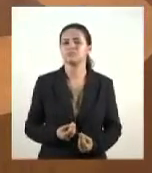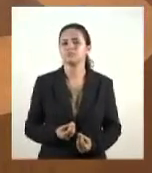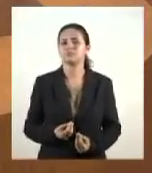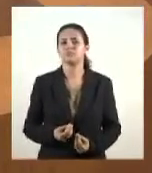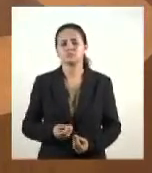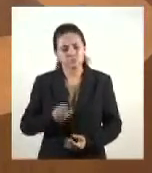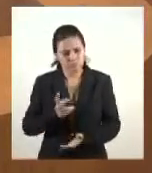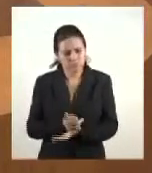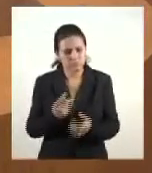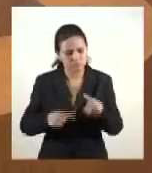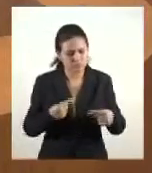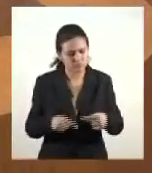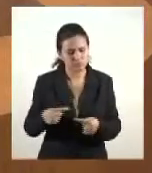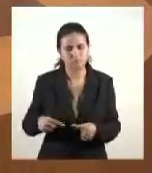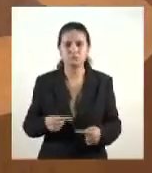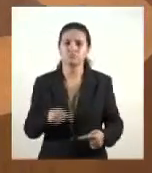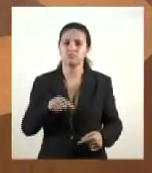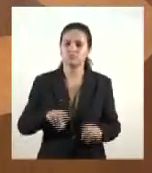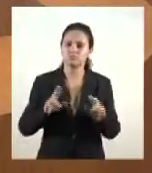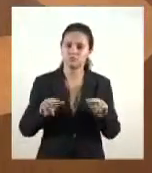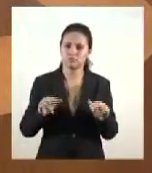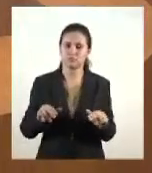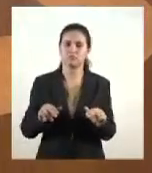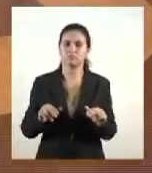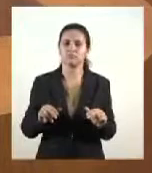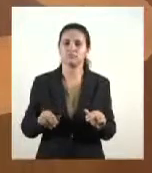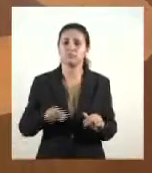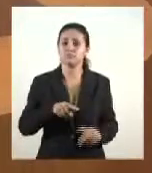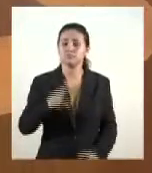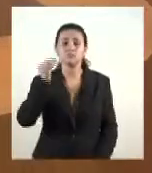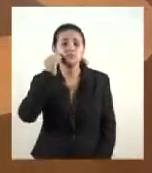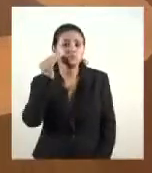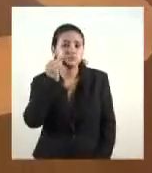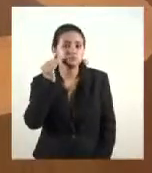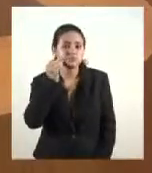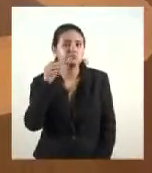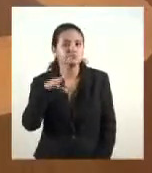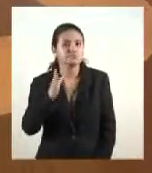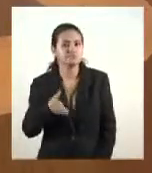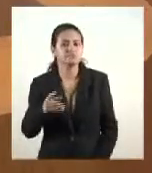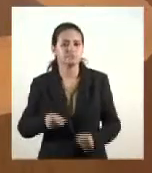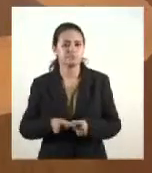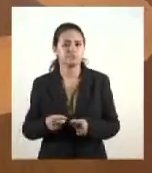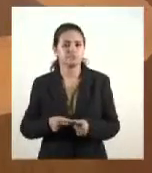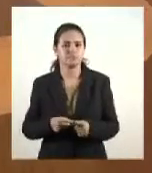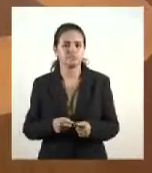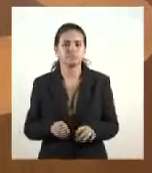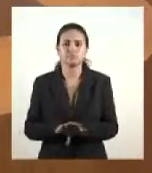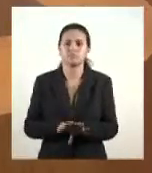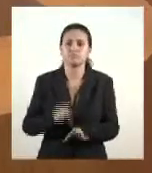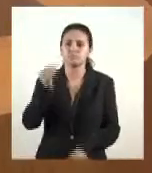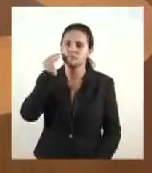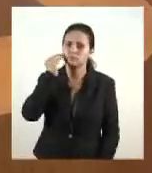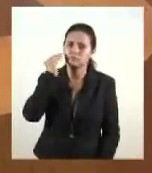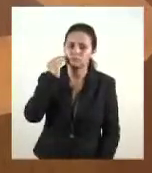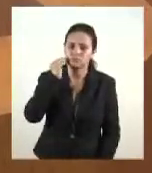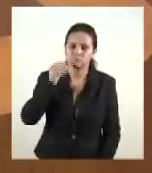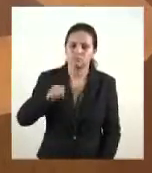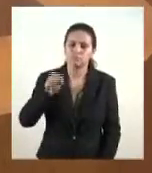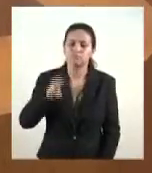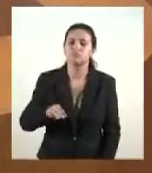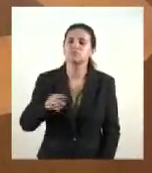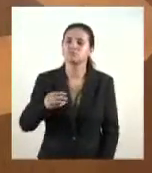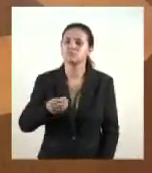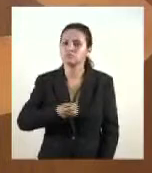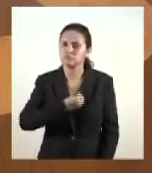através da experiência de vocês, de Vossas Excelências como médicos, através da experiência de quem vive